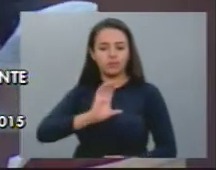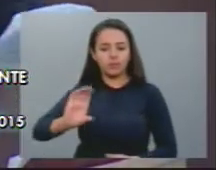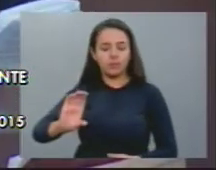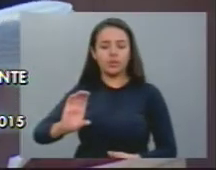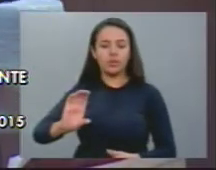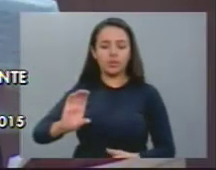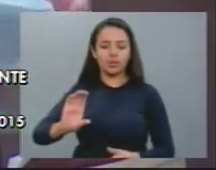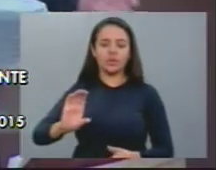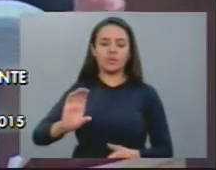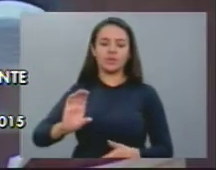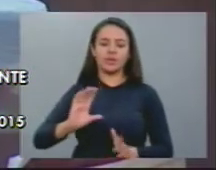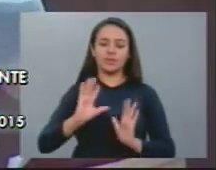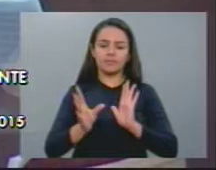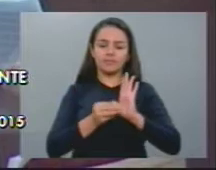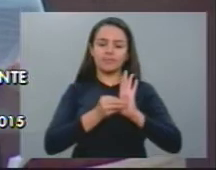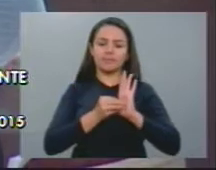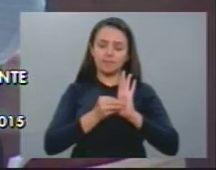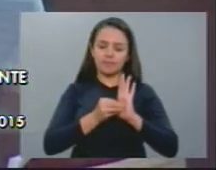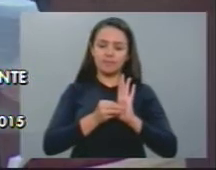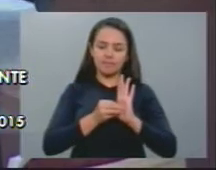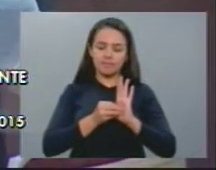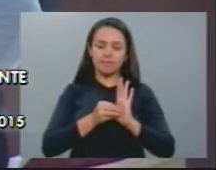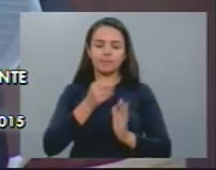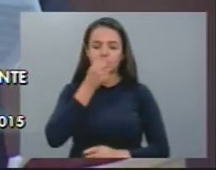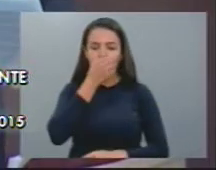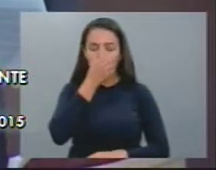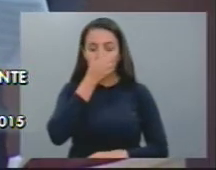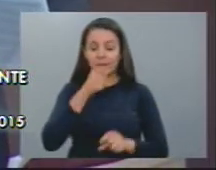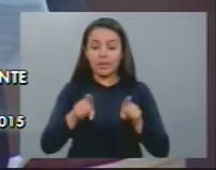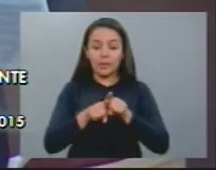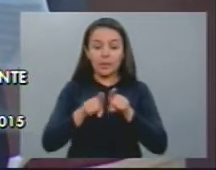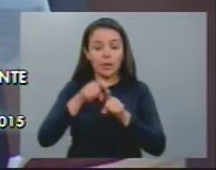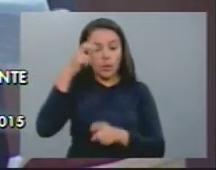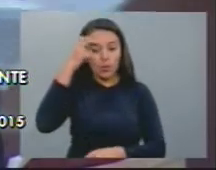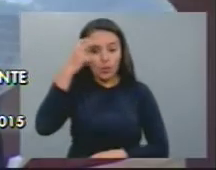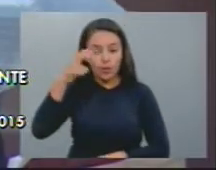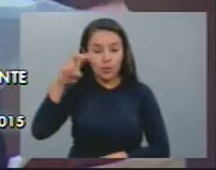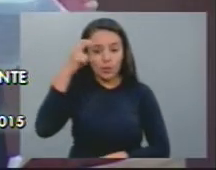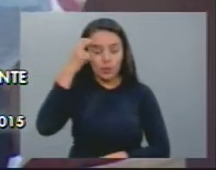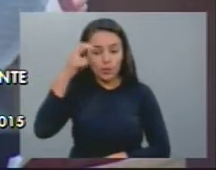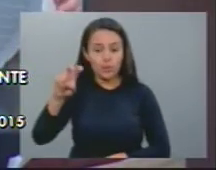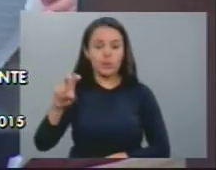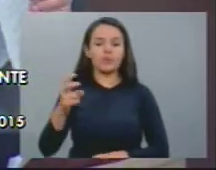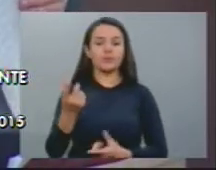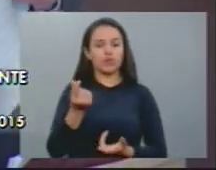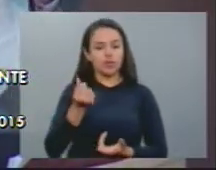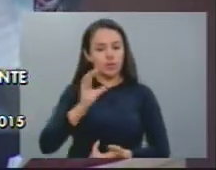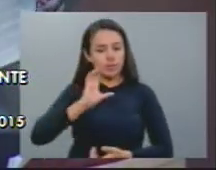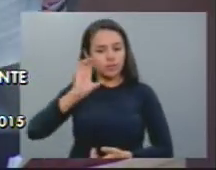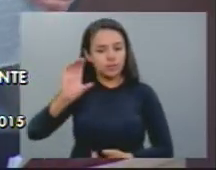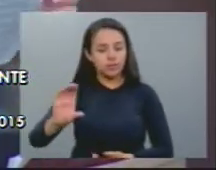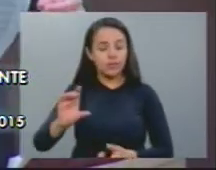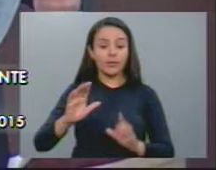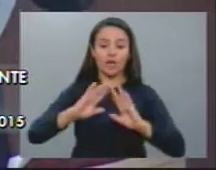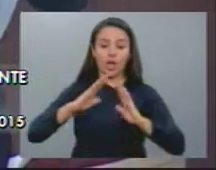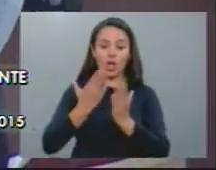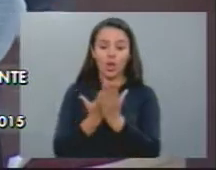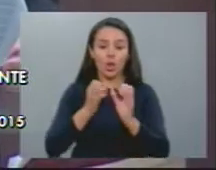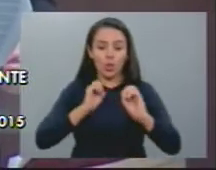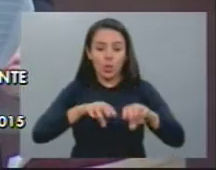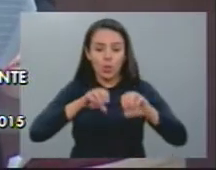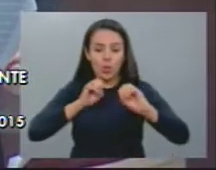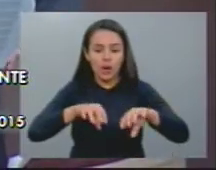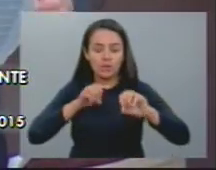Defensoria Pública, que já falei, cultura também, e educação,